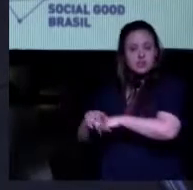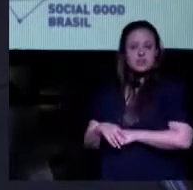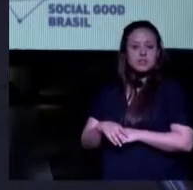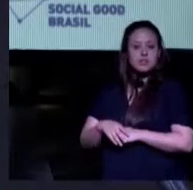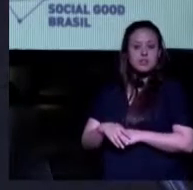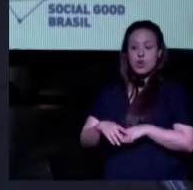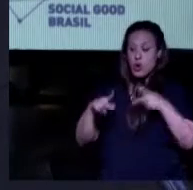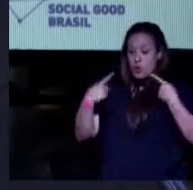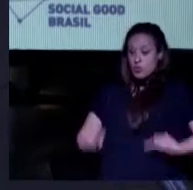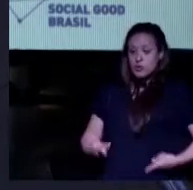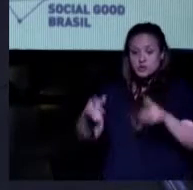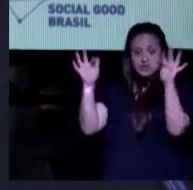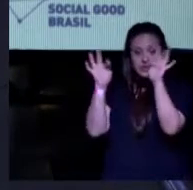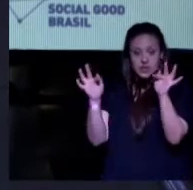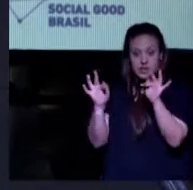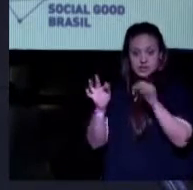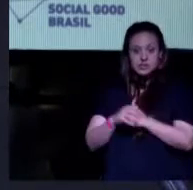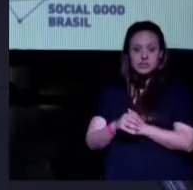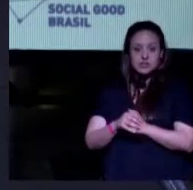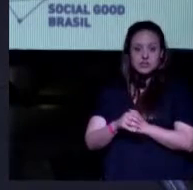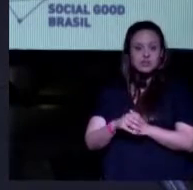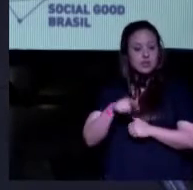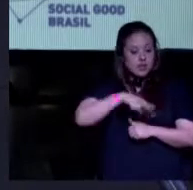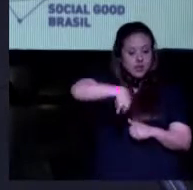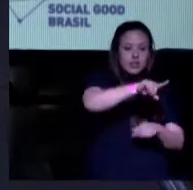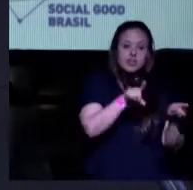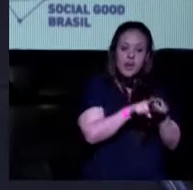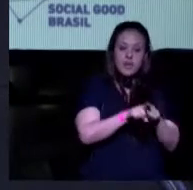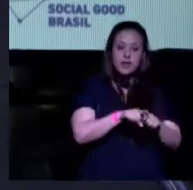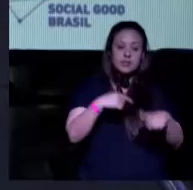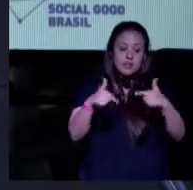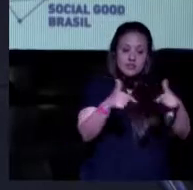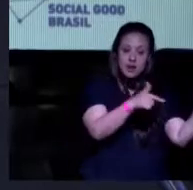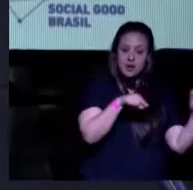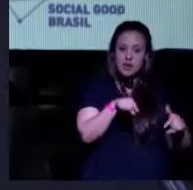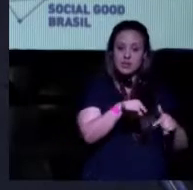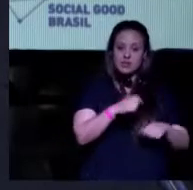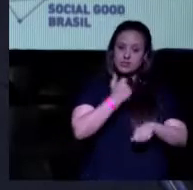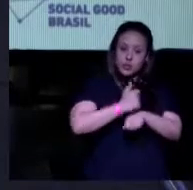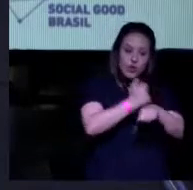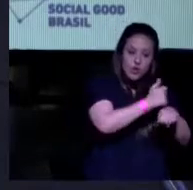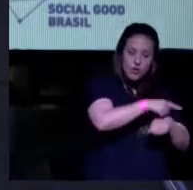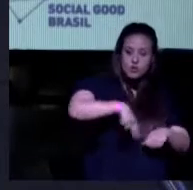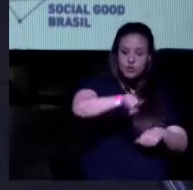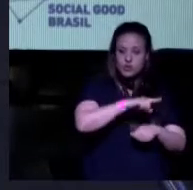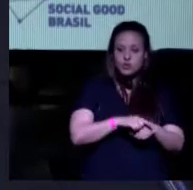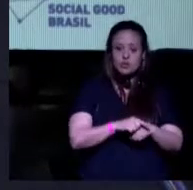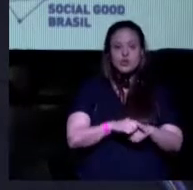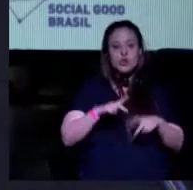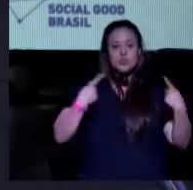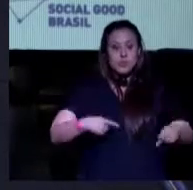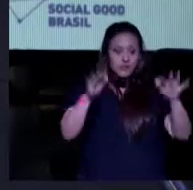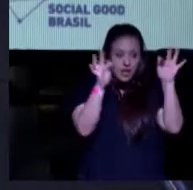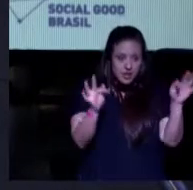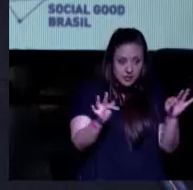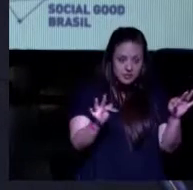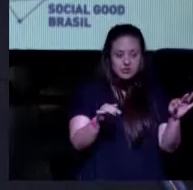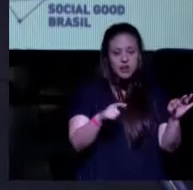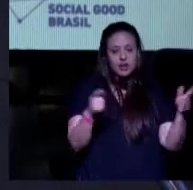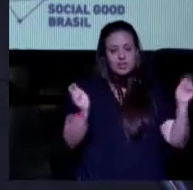proprietários daquele empreendimento aquele endeavor são menos que podem fazer aquela empresas e mais sentado num